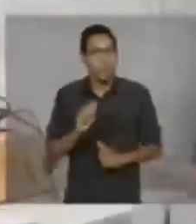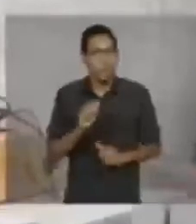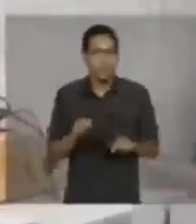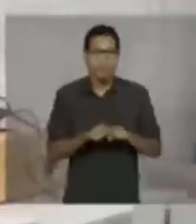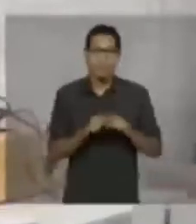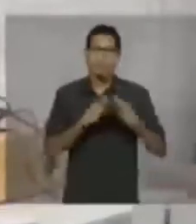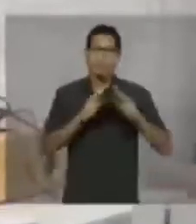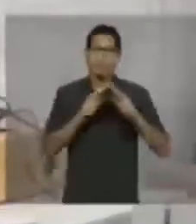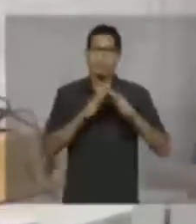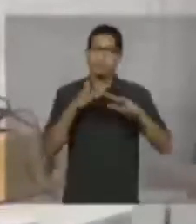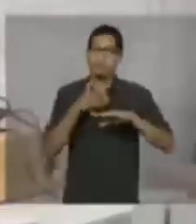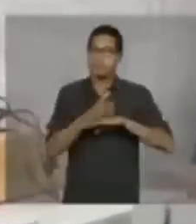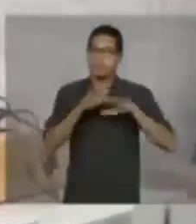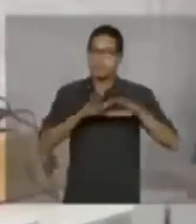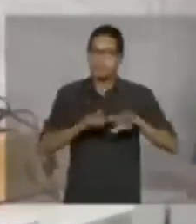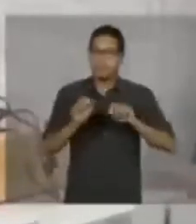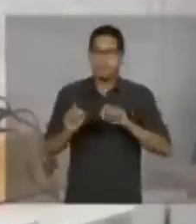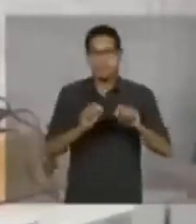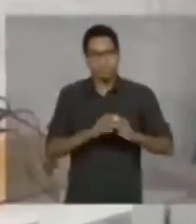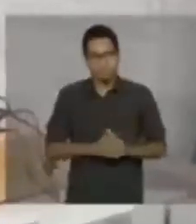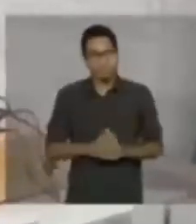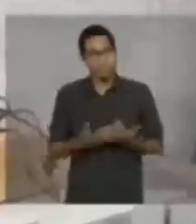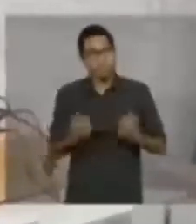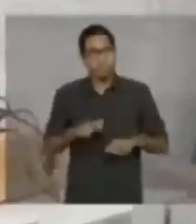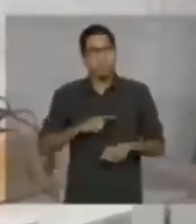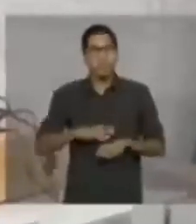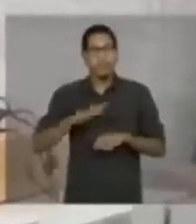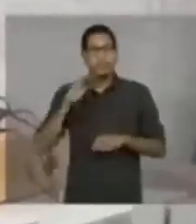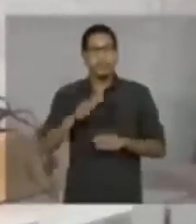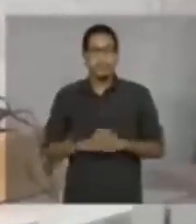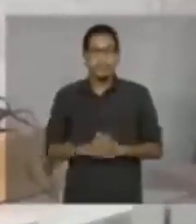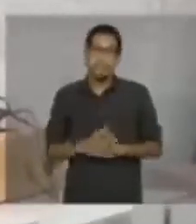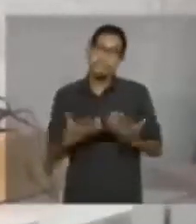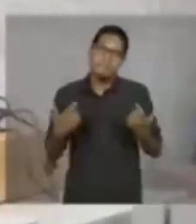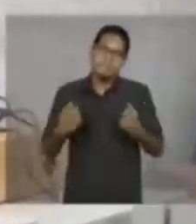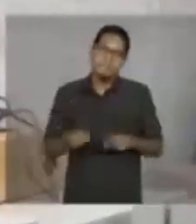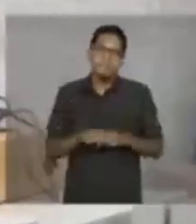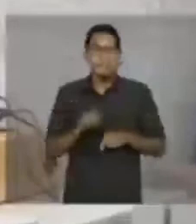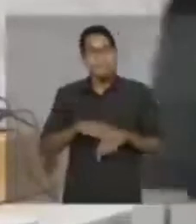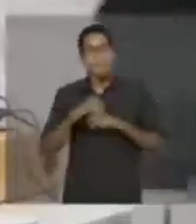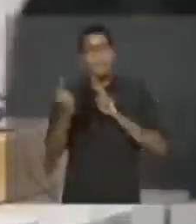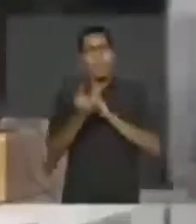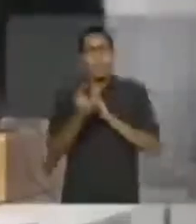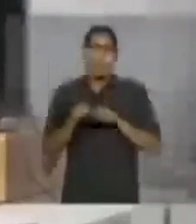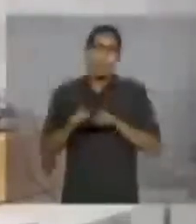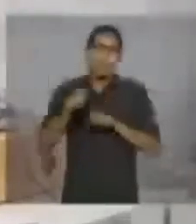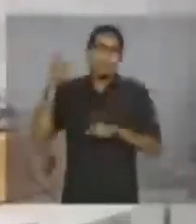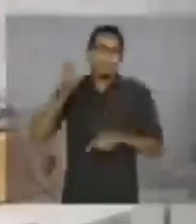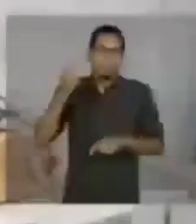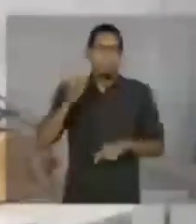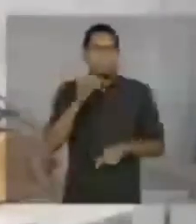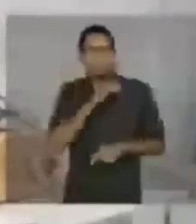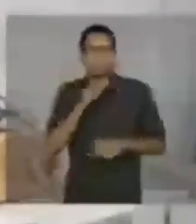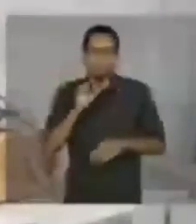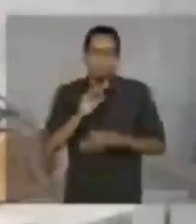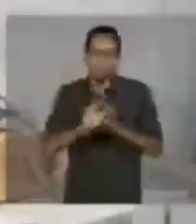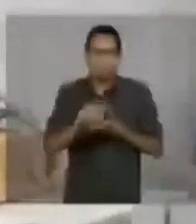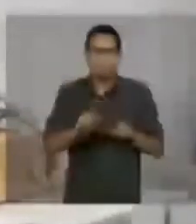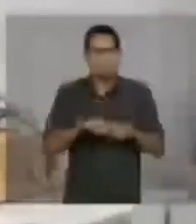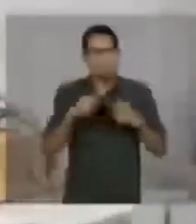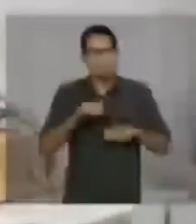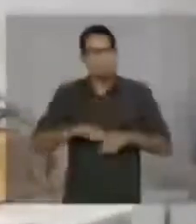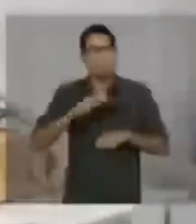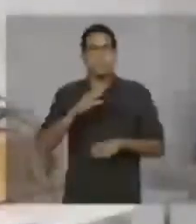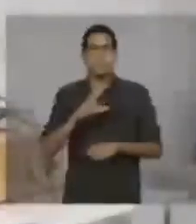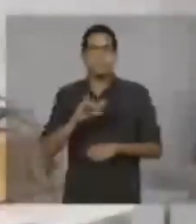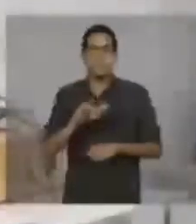de passagem, também precisaria ter mais. Vamos precisar de mais auxílio emergencial, precisamos de mais CRAS,